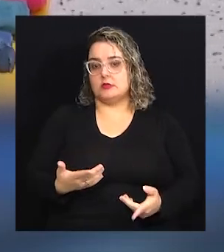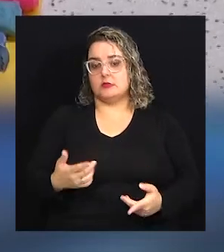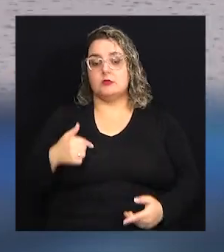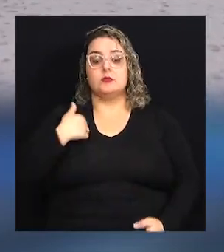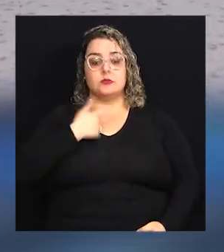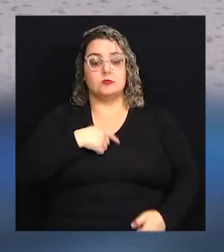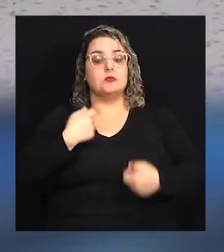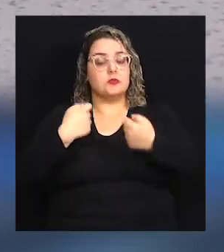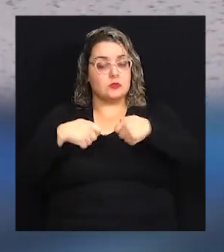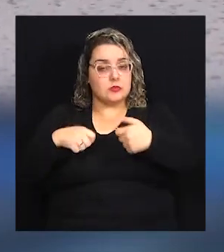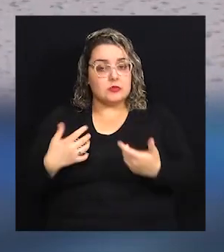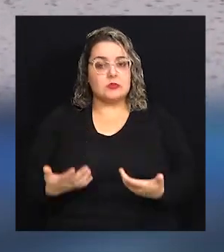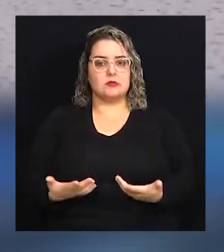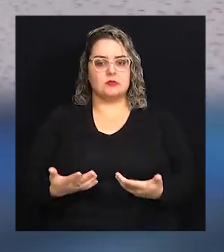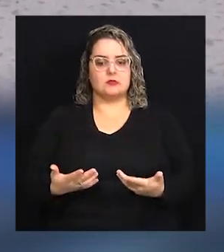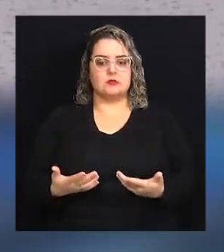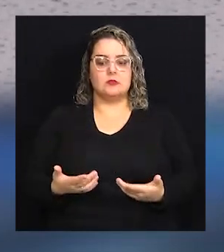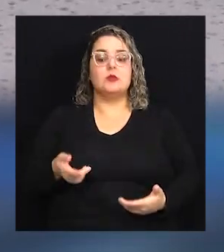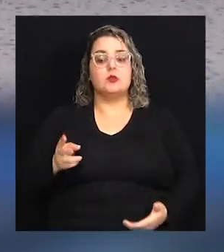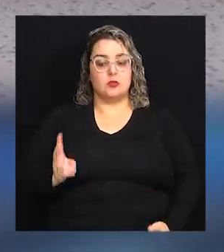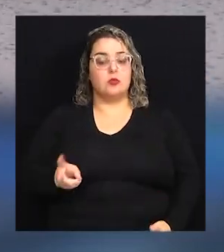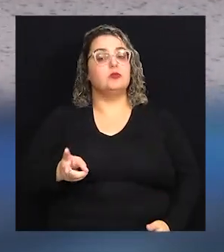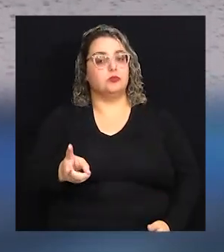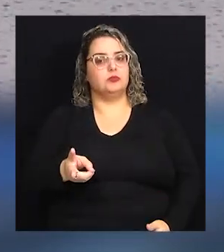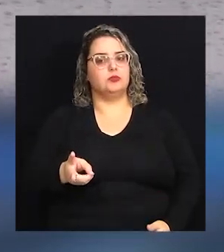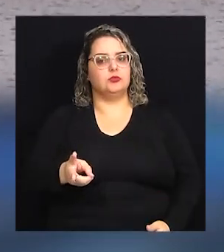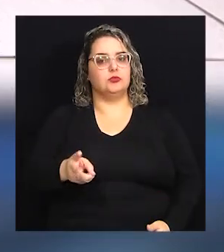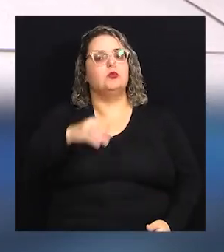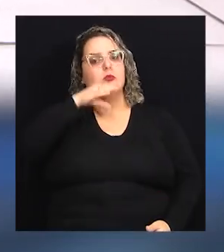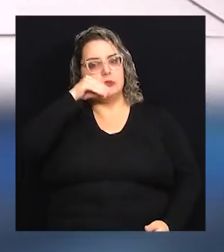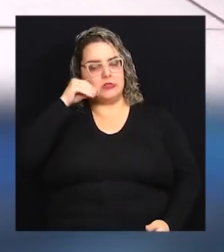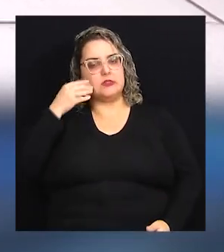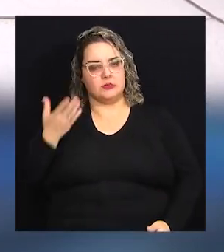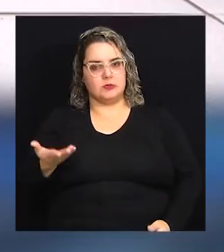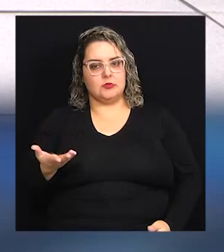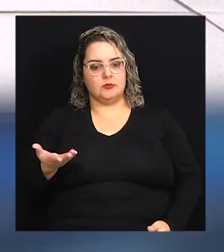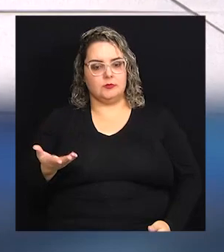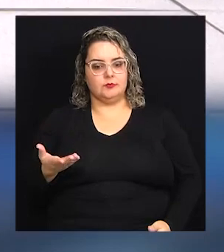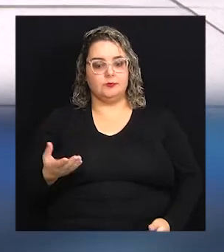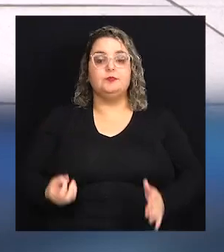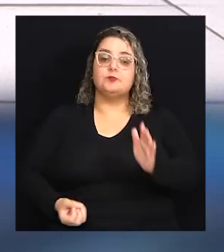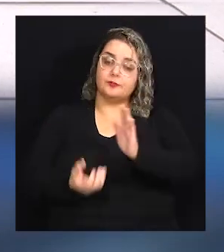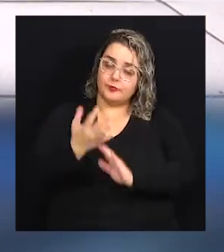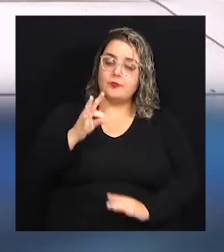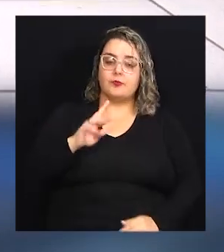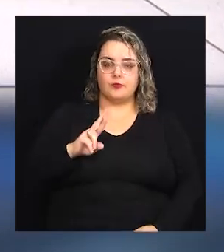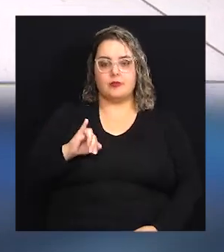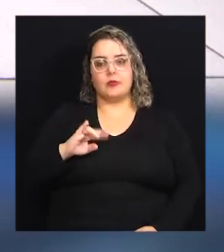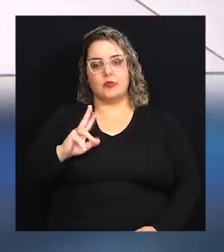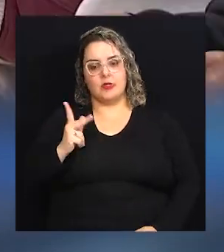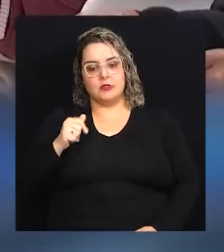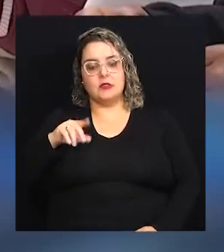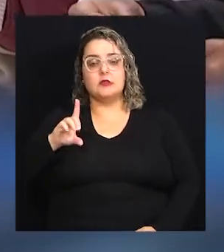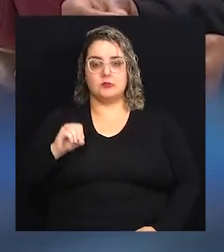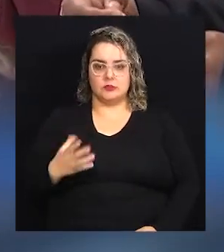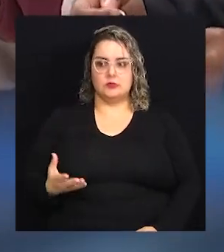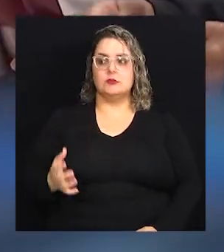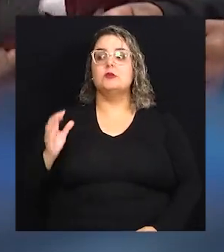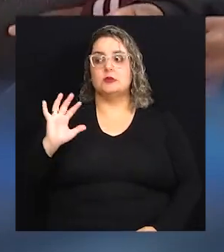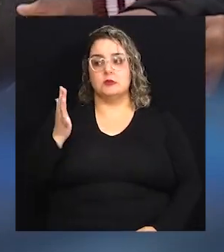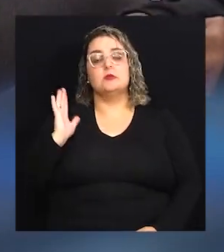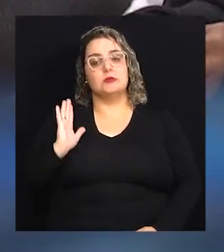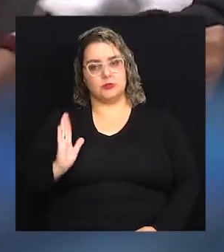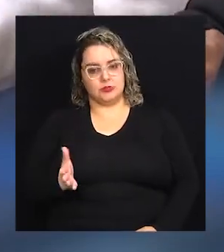alguma maneira, nós precisávamos continuar com esse adolescente. Daí surge o Trilhando, que